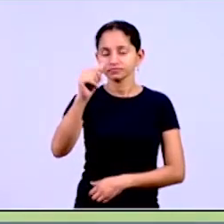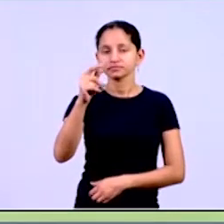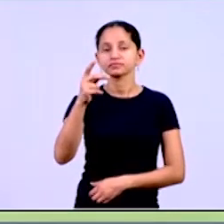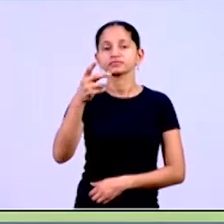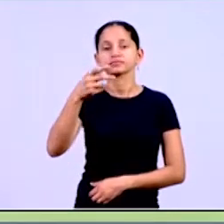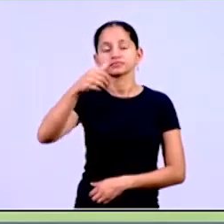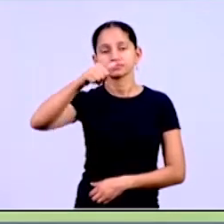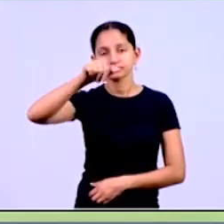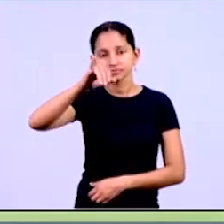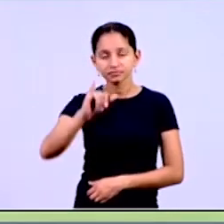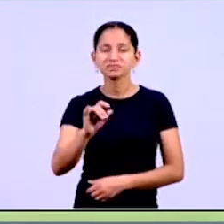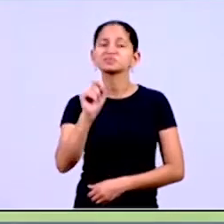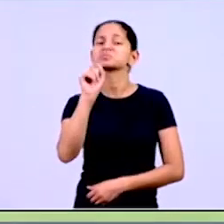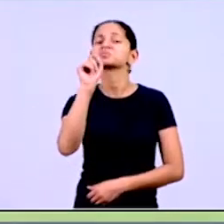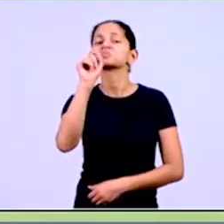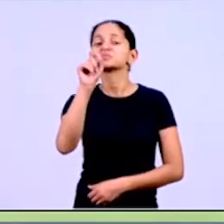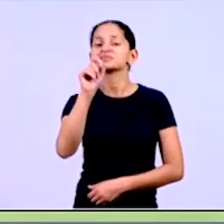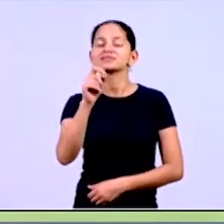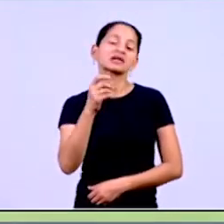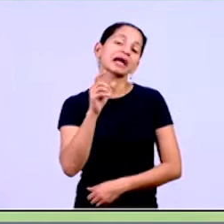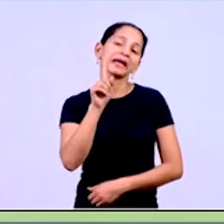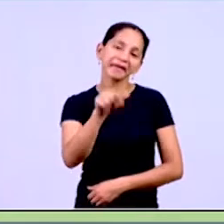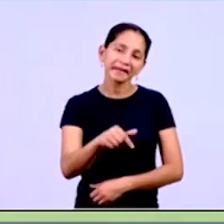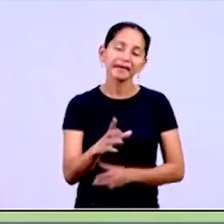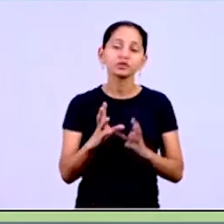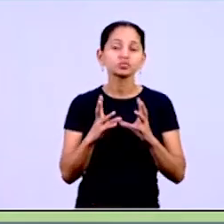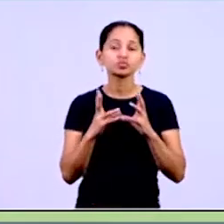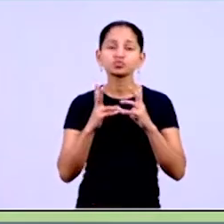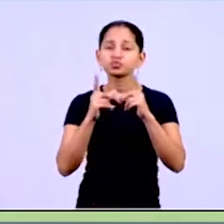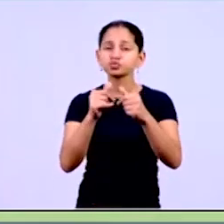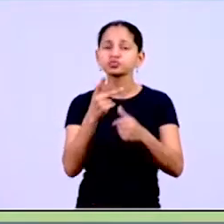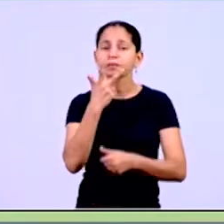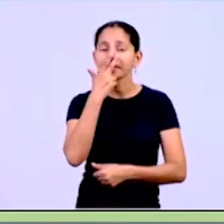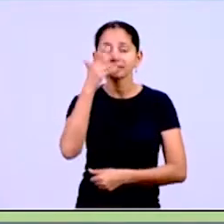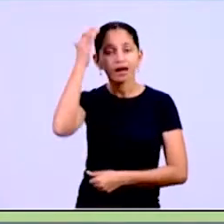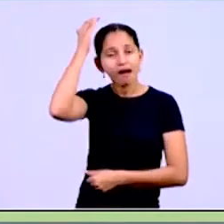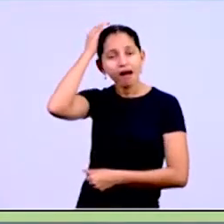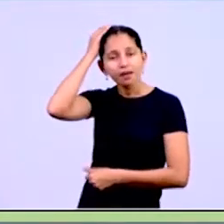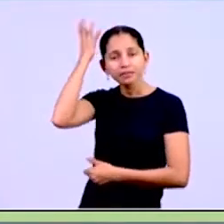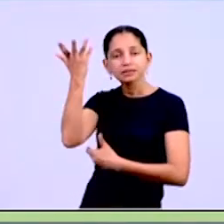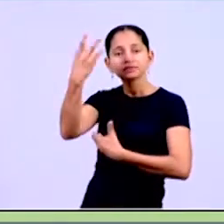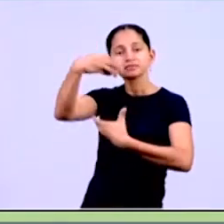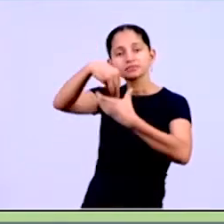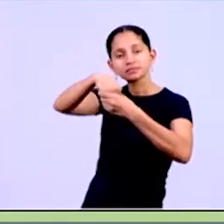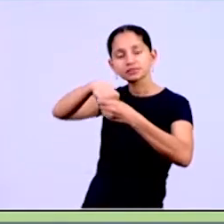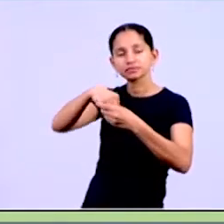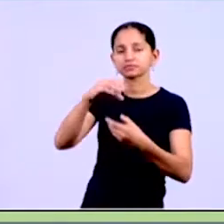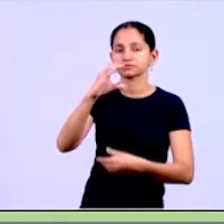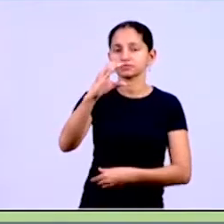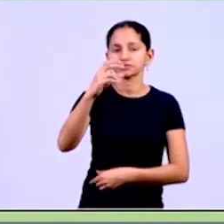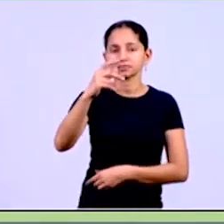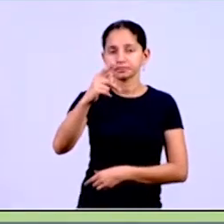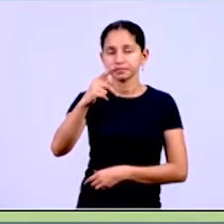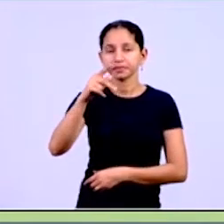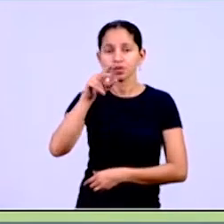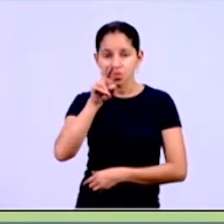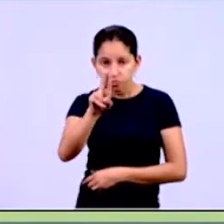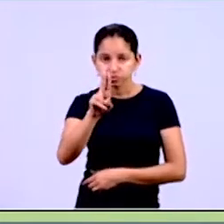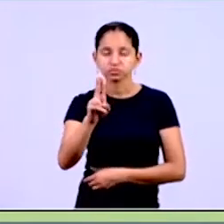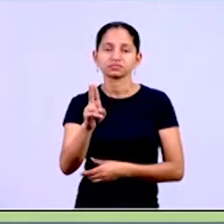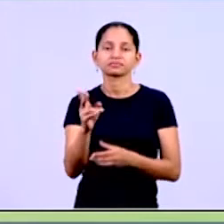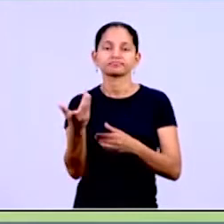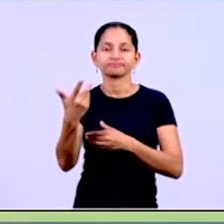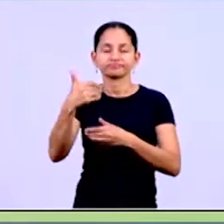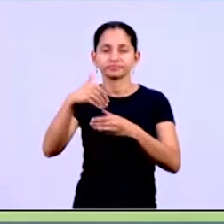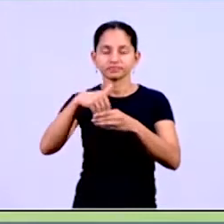Placa-mãe é o cara, né? O cara legal, né? Que vai unir tudo isso. Tudo isso vai estar conectado pela placa-mãe,